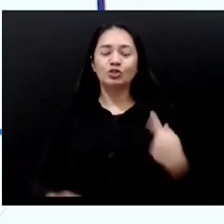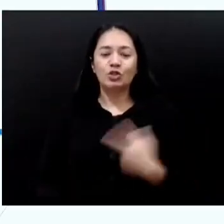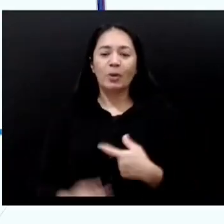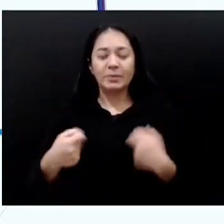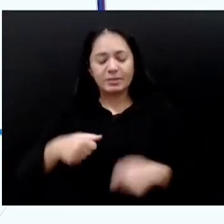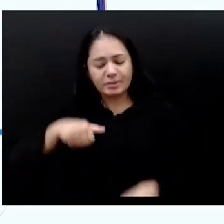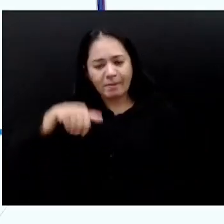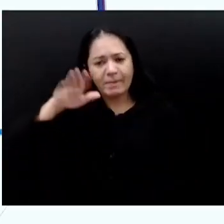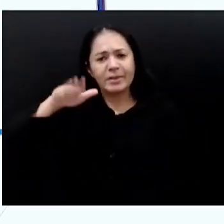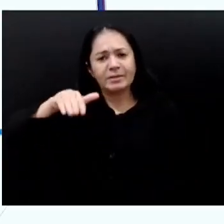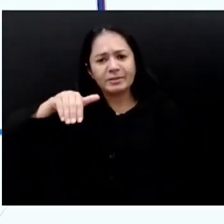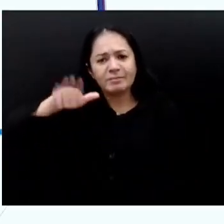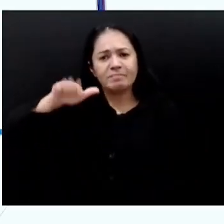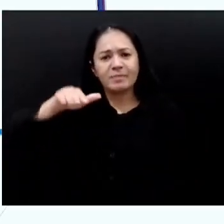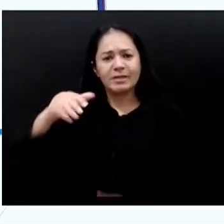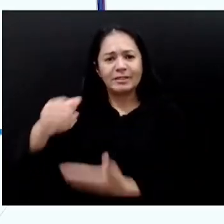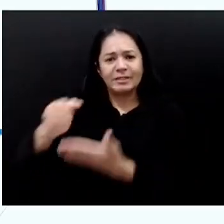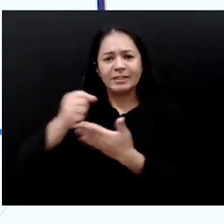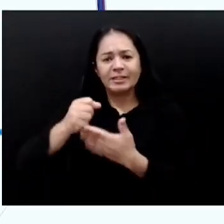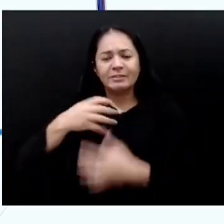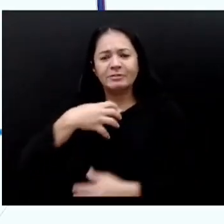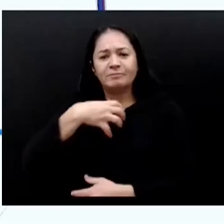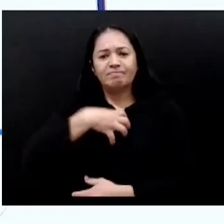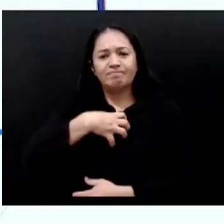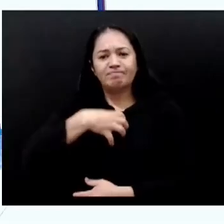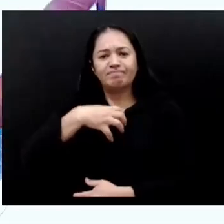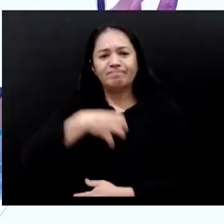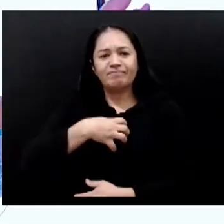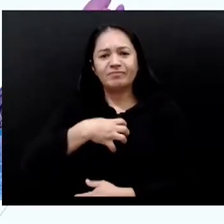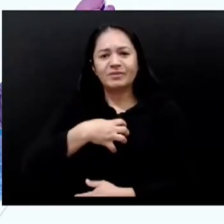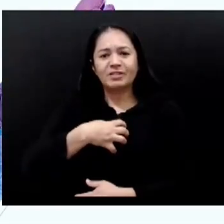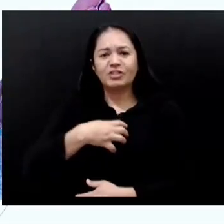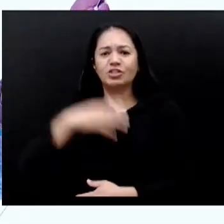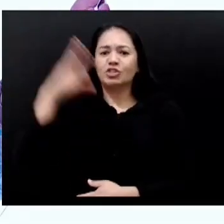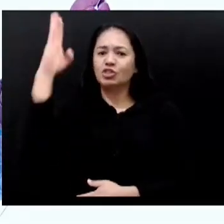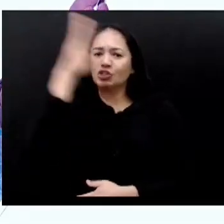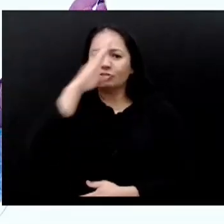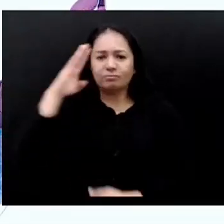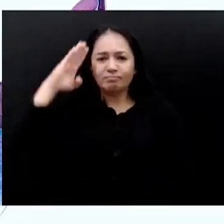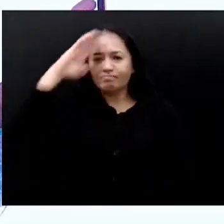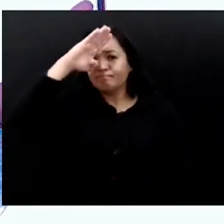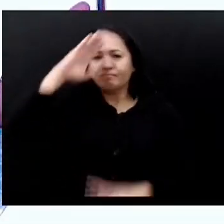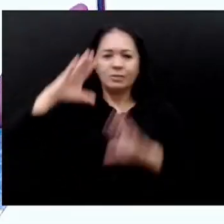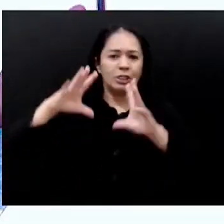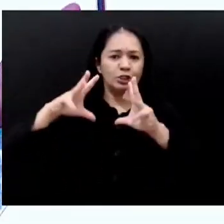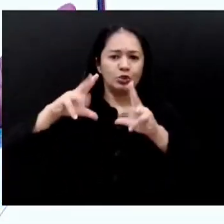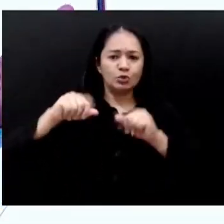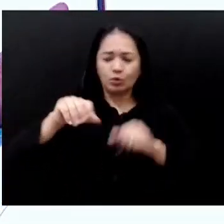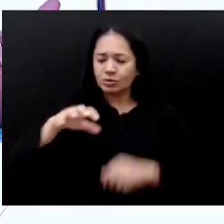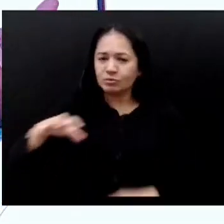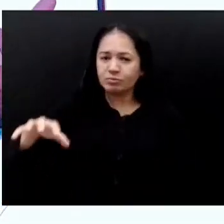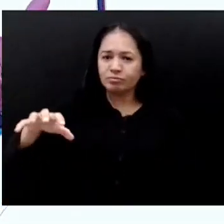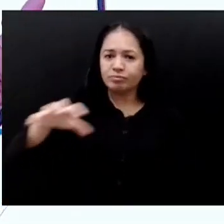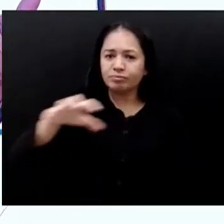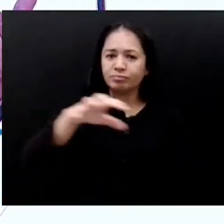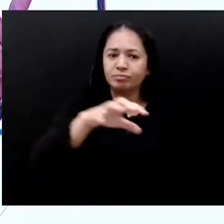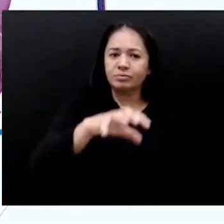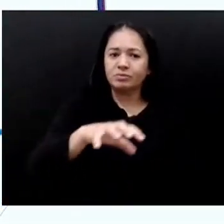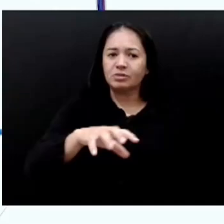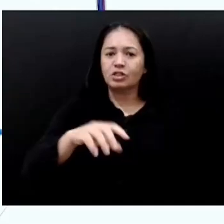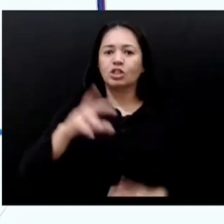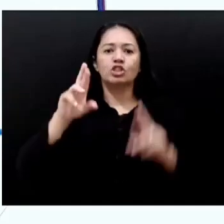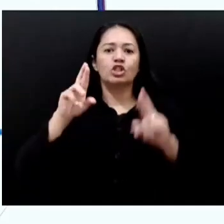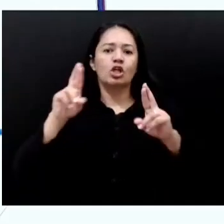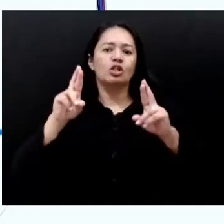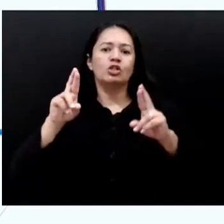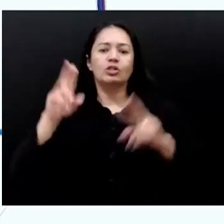esse sentimento, né, de patriotismo para todos os âmbitos. Não só quando a gente vai torcer para o Brasil na Copa, mas